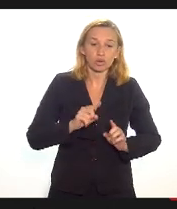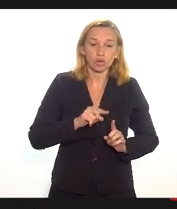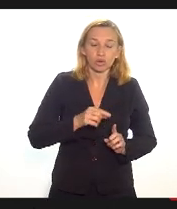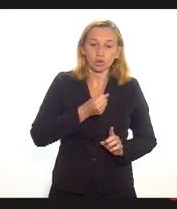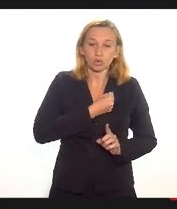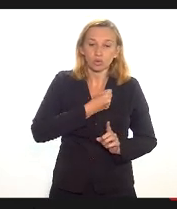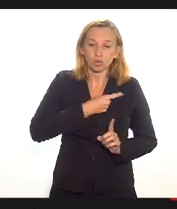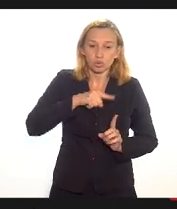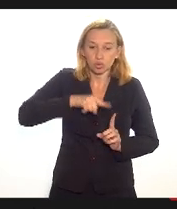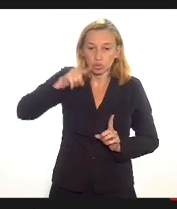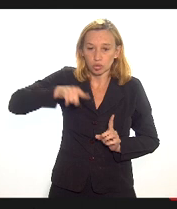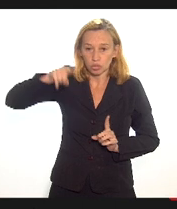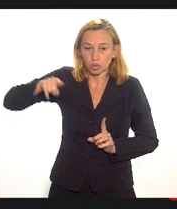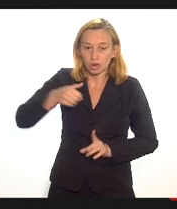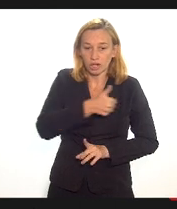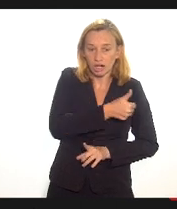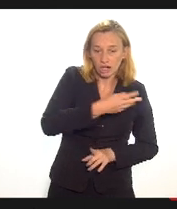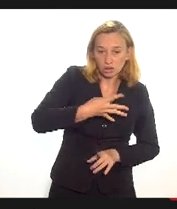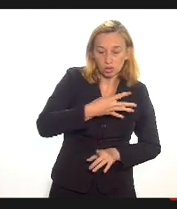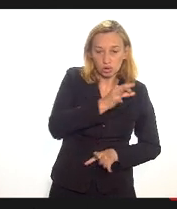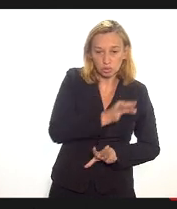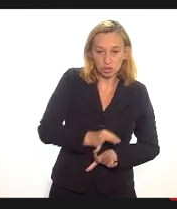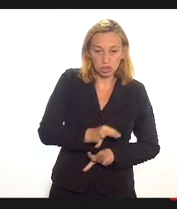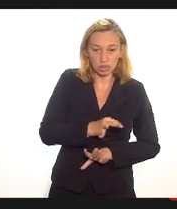de 14%